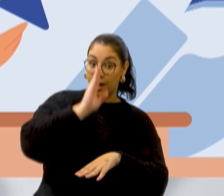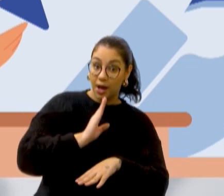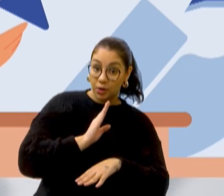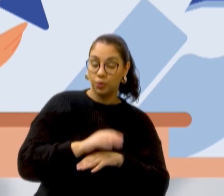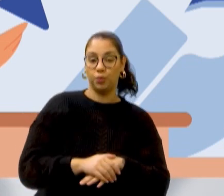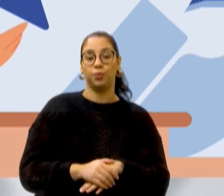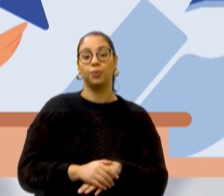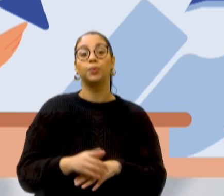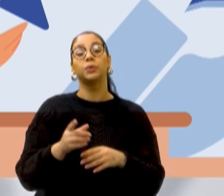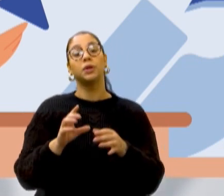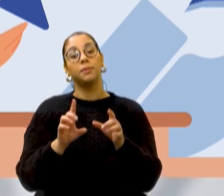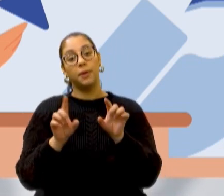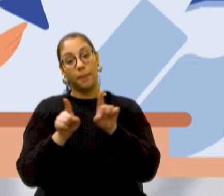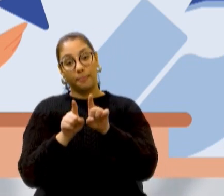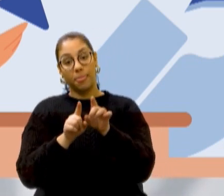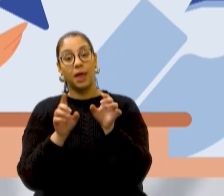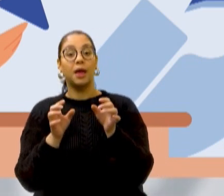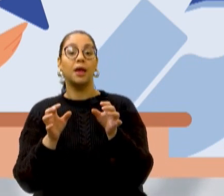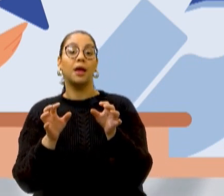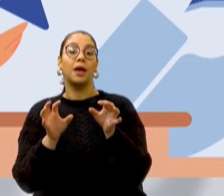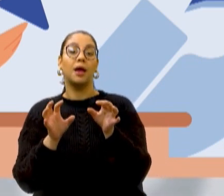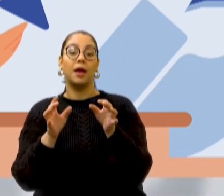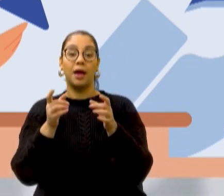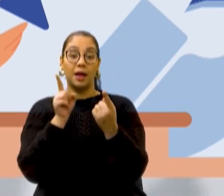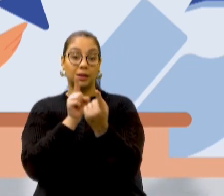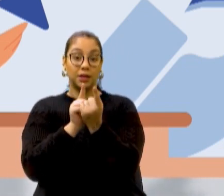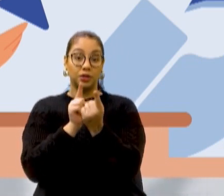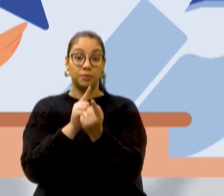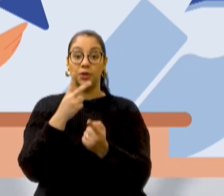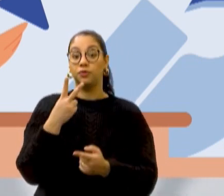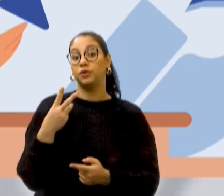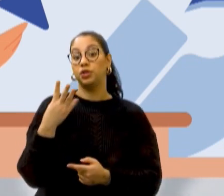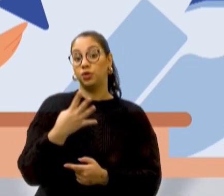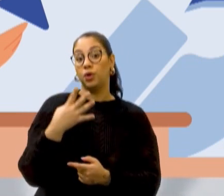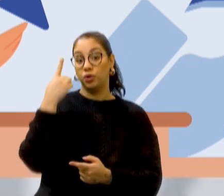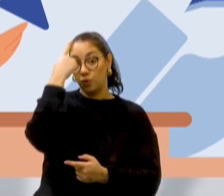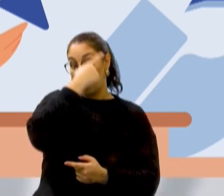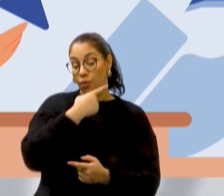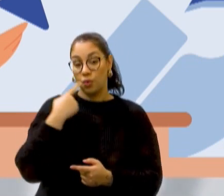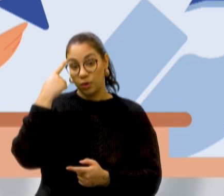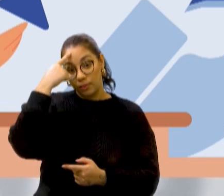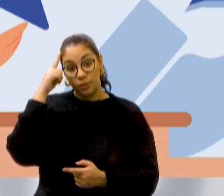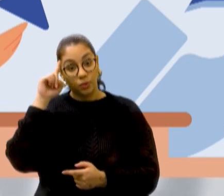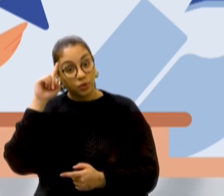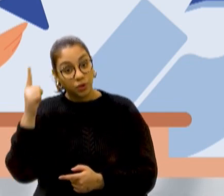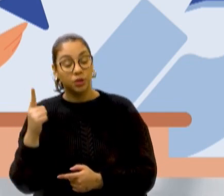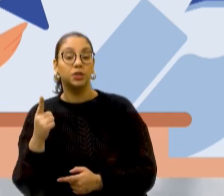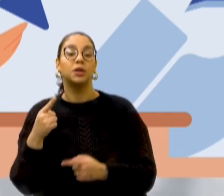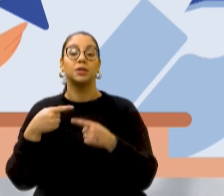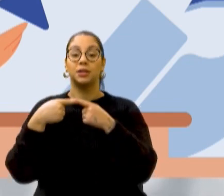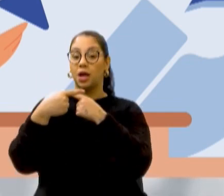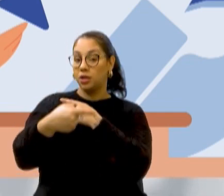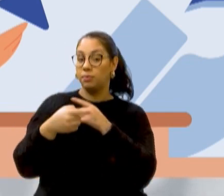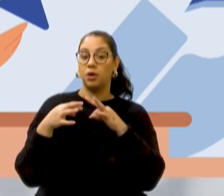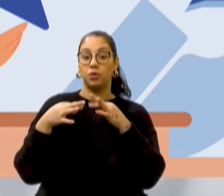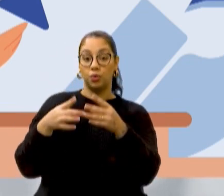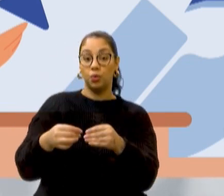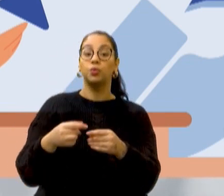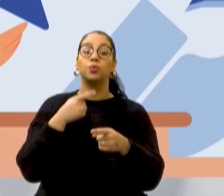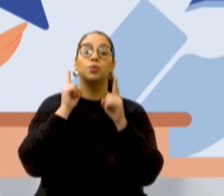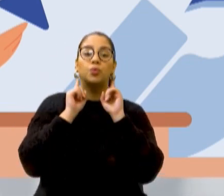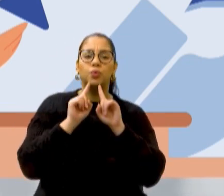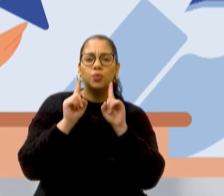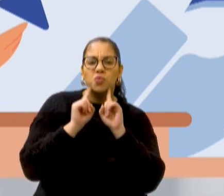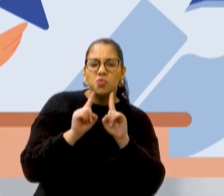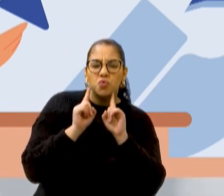gratuita oferecer atendimento 24 horas por dia sete dias por semana e as reclamações devem